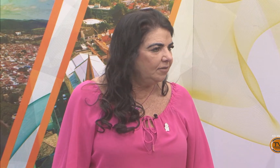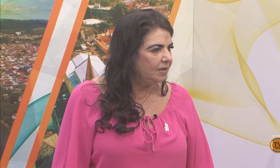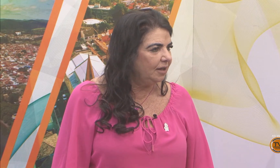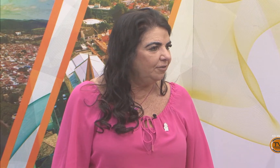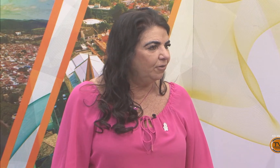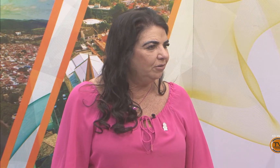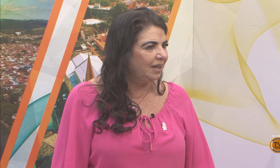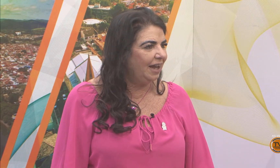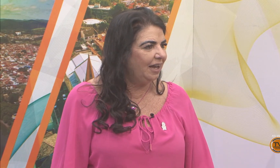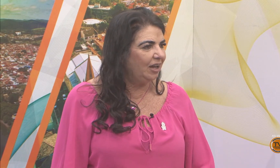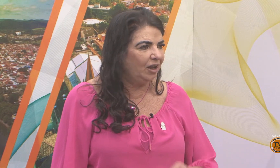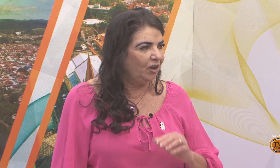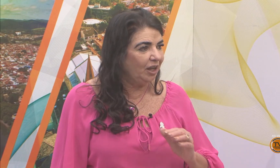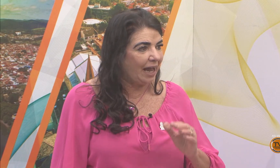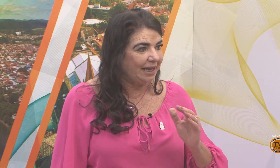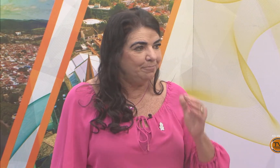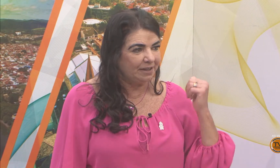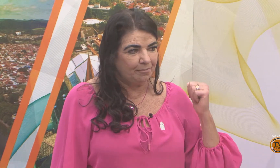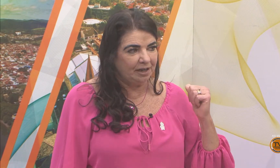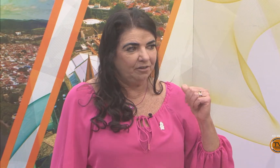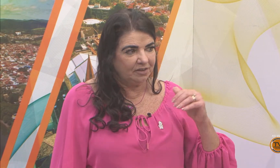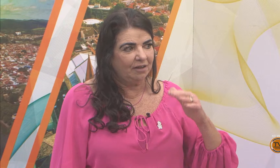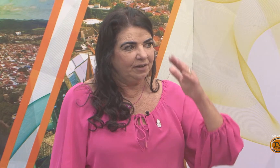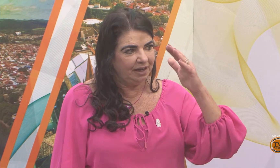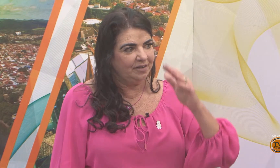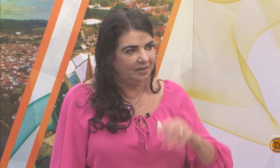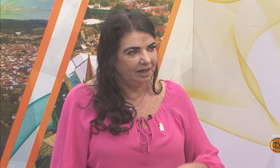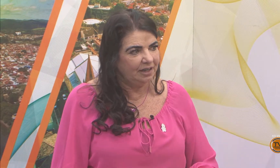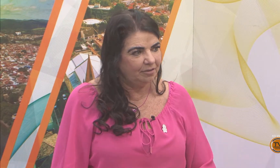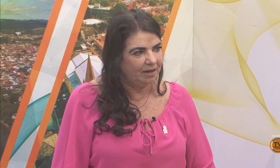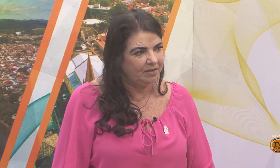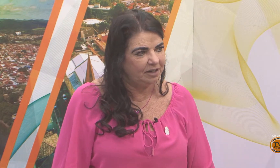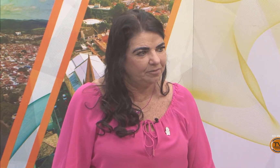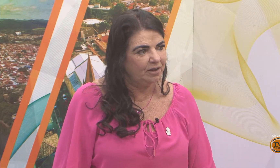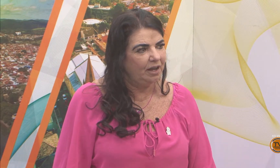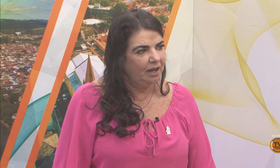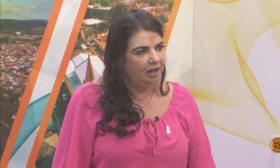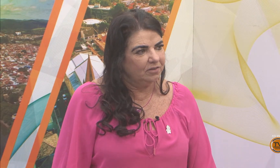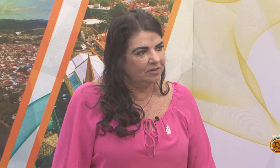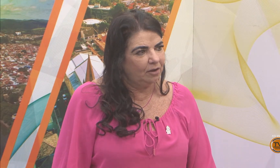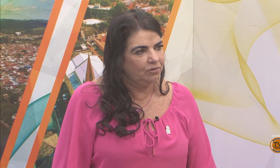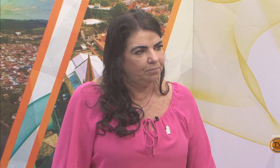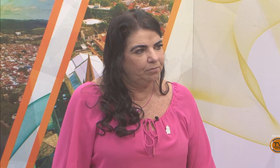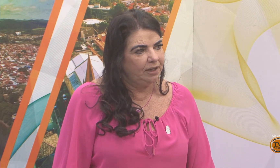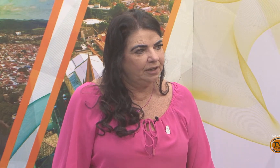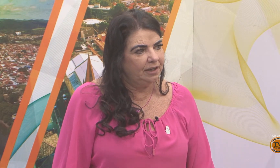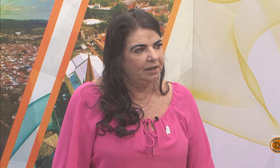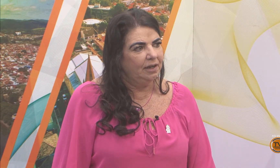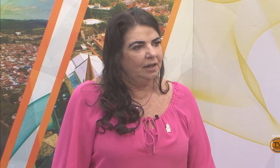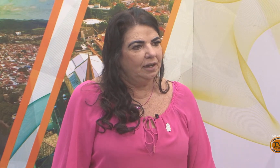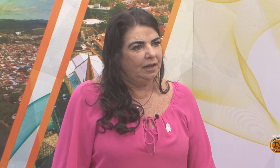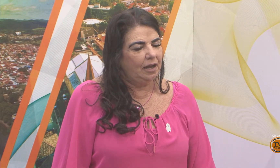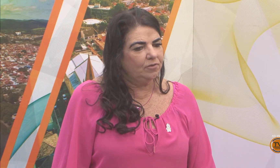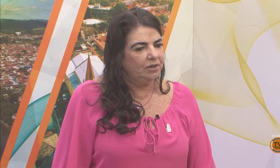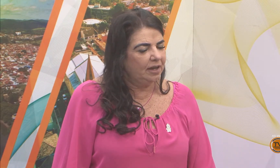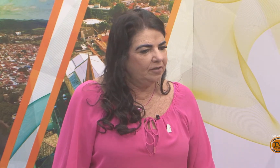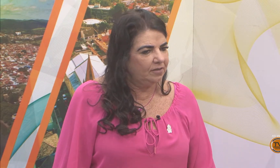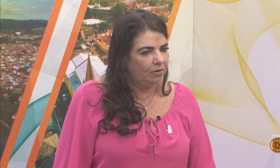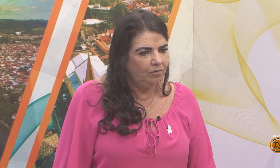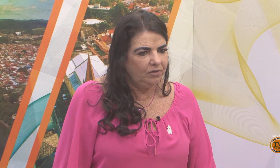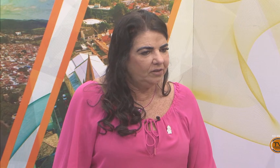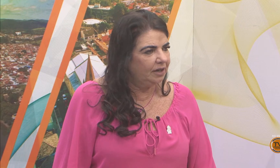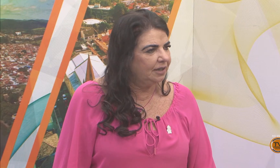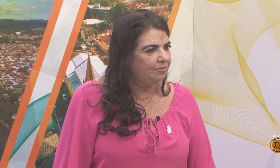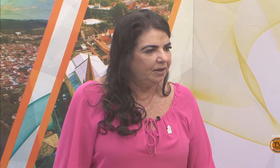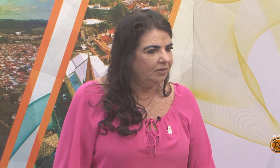essas filas, né? E voltar àquele patamar que eu estava e crescer ainda mais em termos de saúde pública, né? As unidades